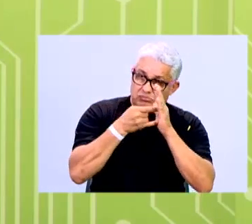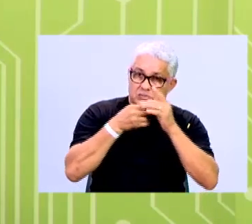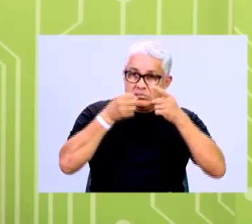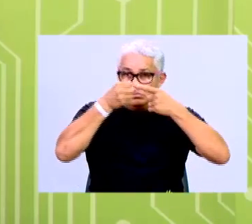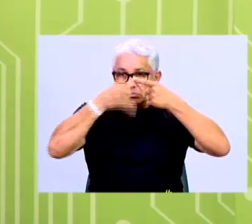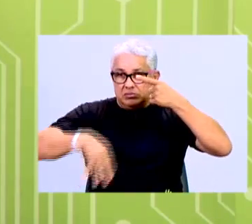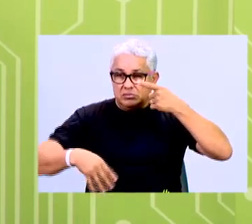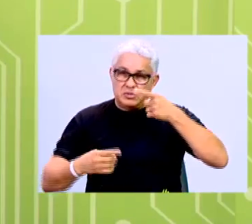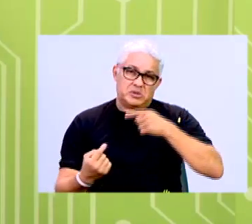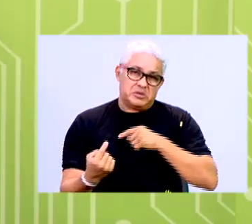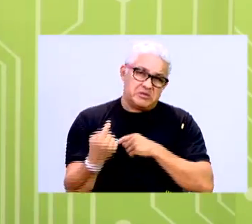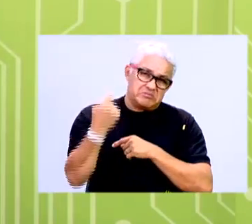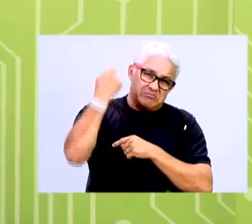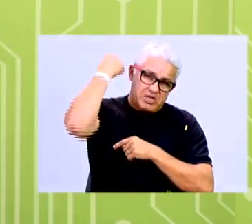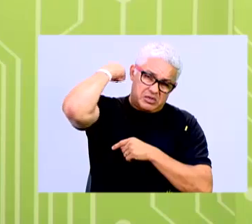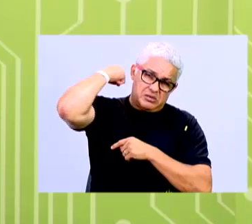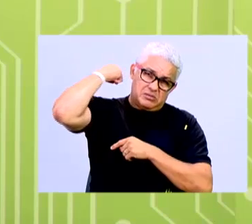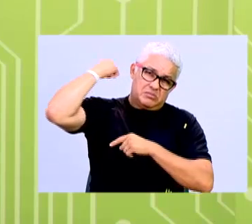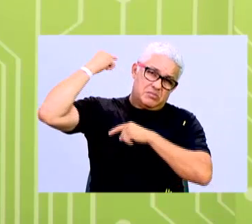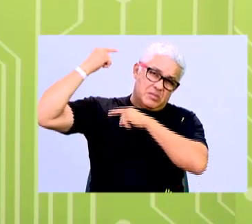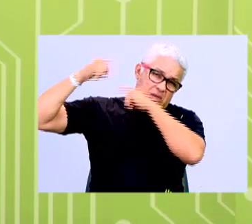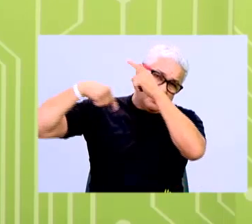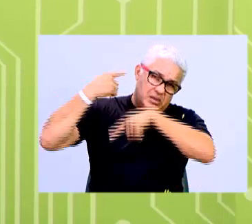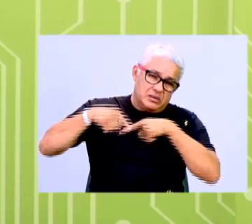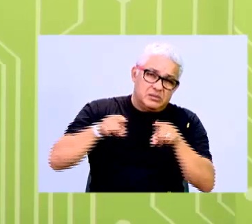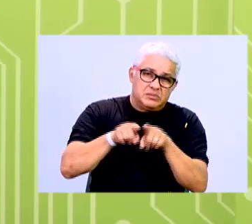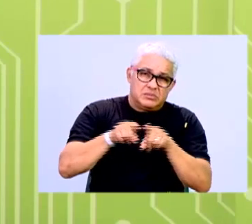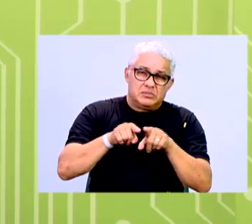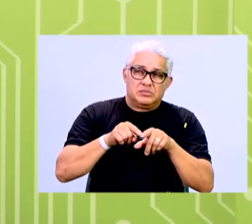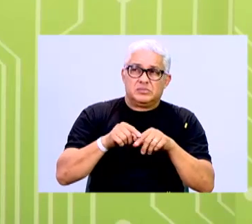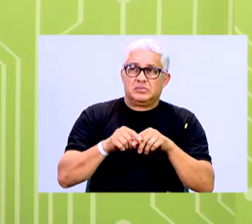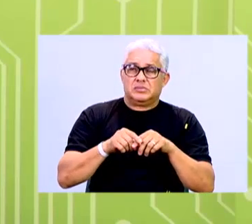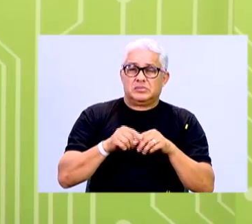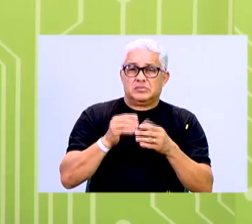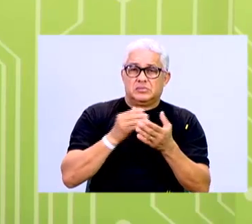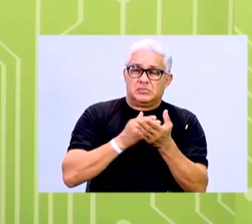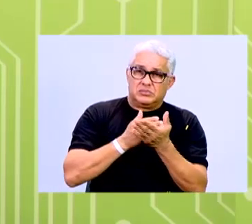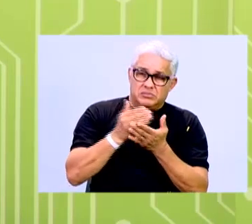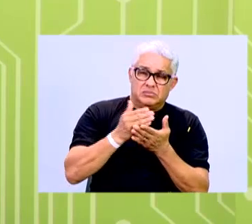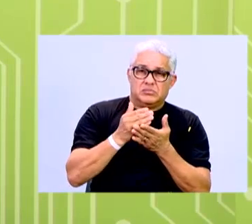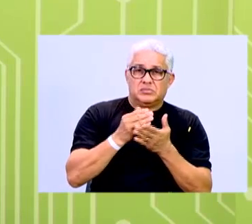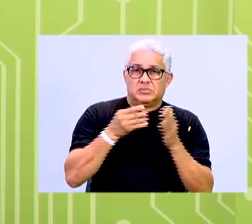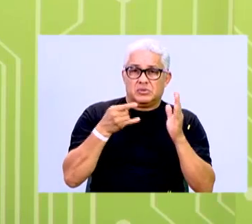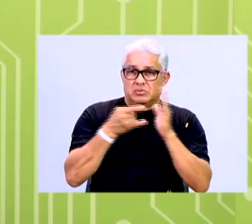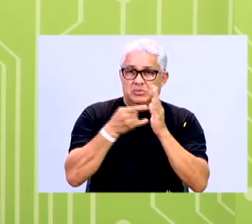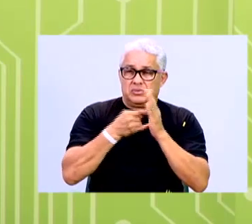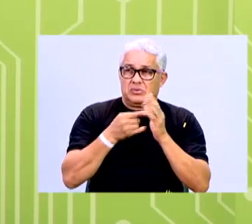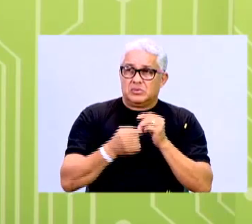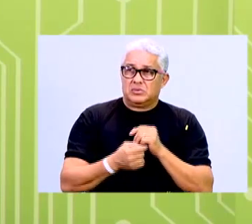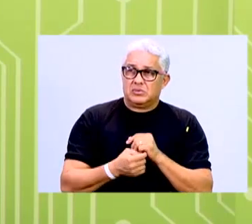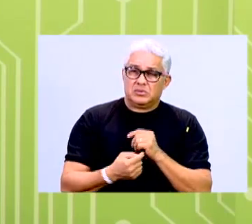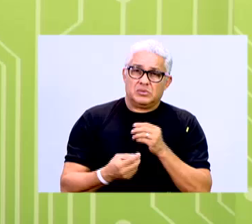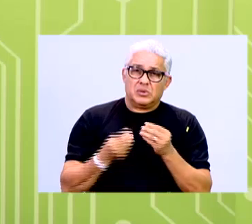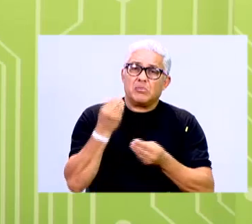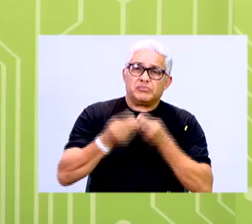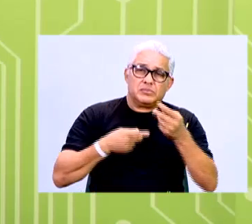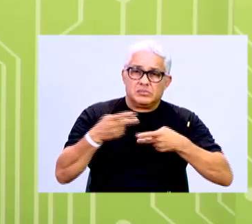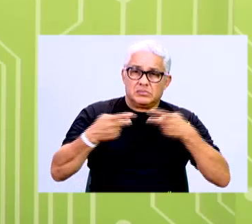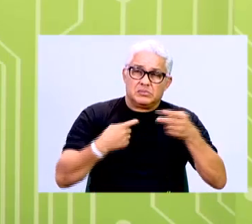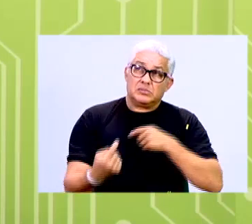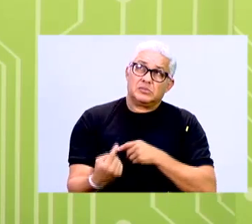por onde os processos de desenvolvimento começaram, né, de como que eram feitos os projetos de